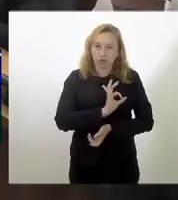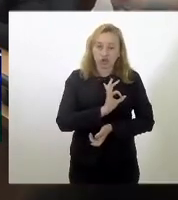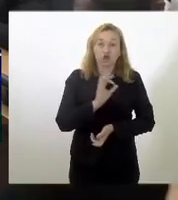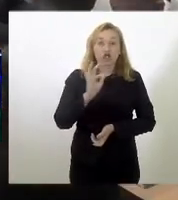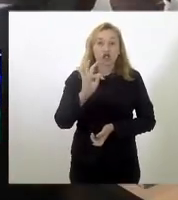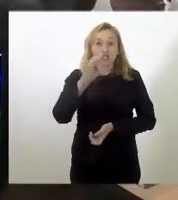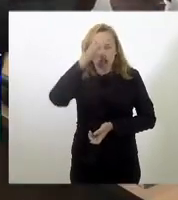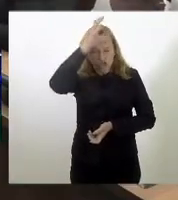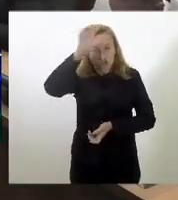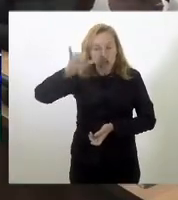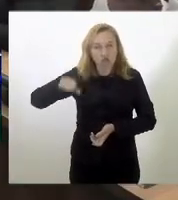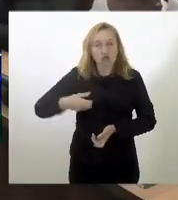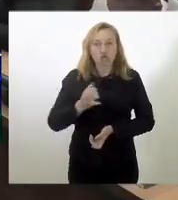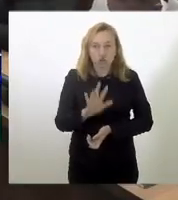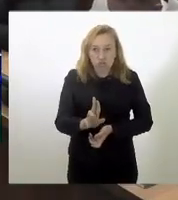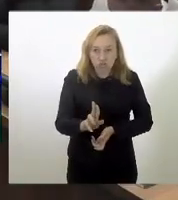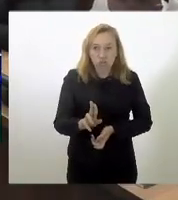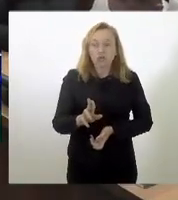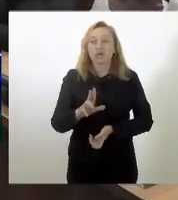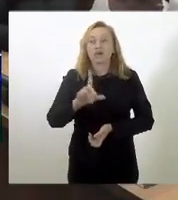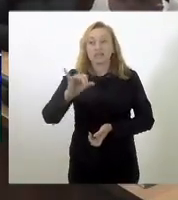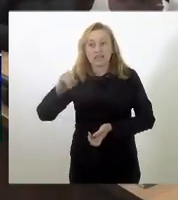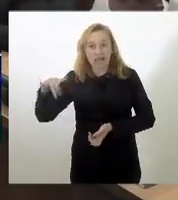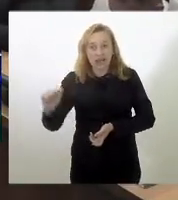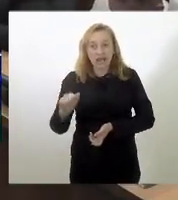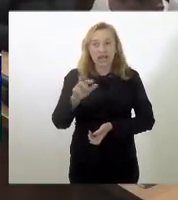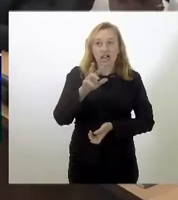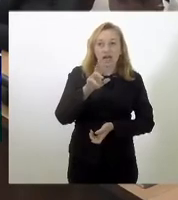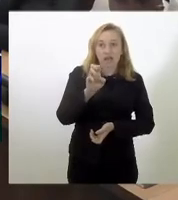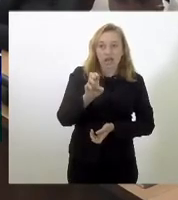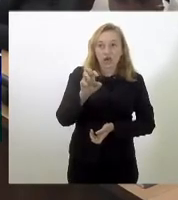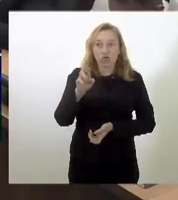Tia Ju, Célia, Eurico Júnior,